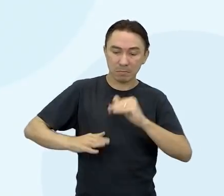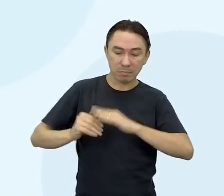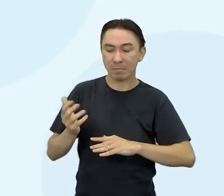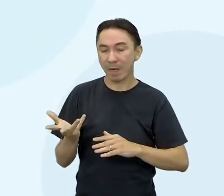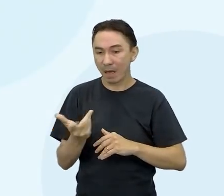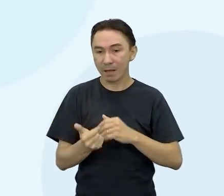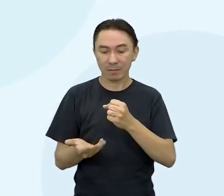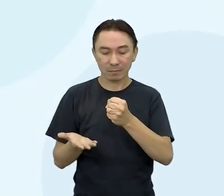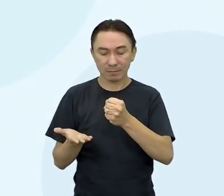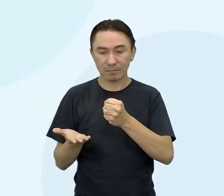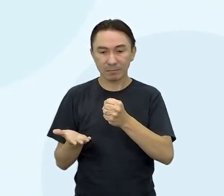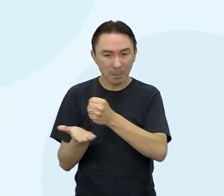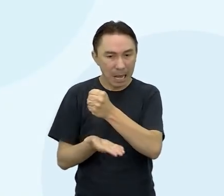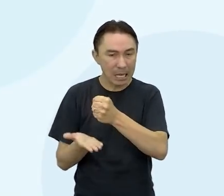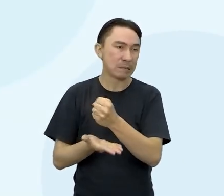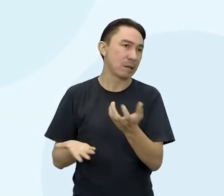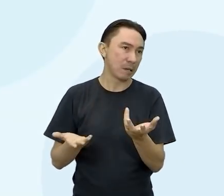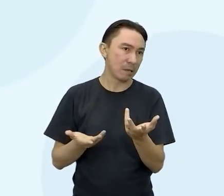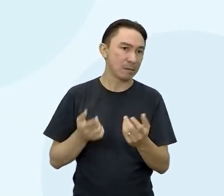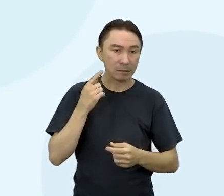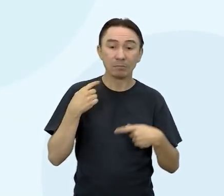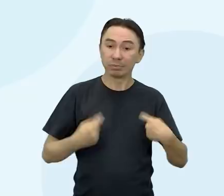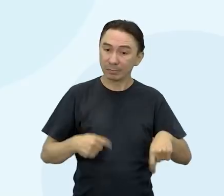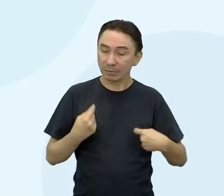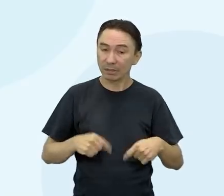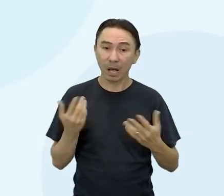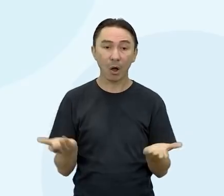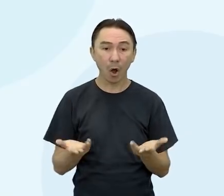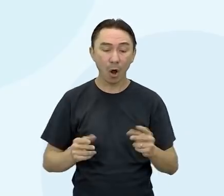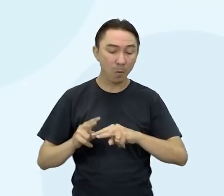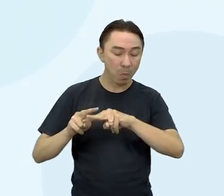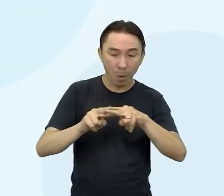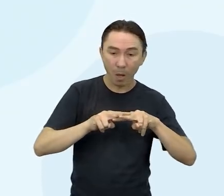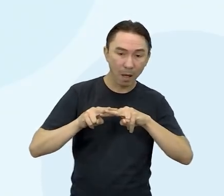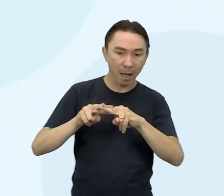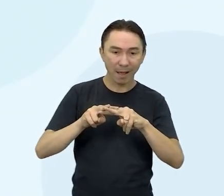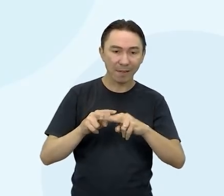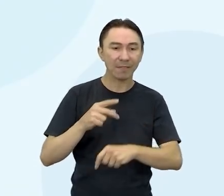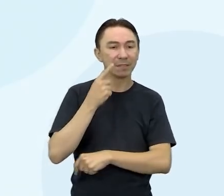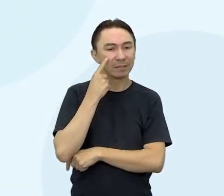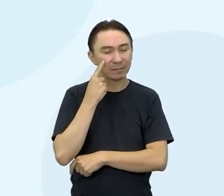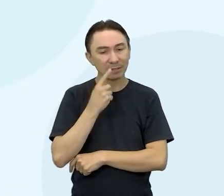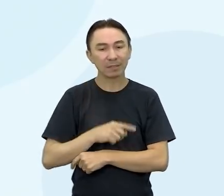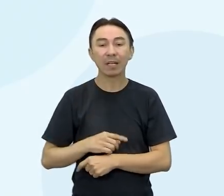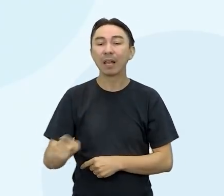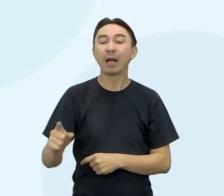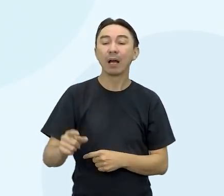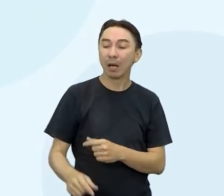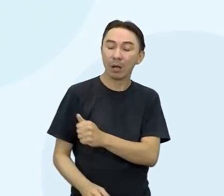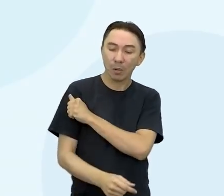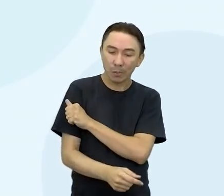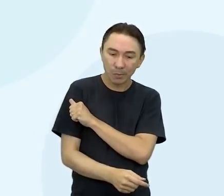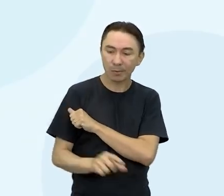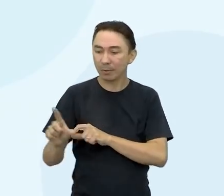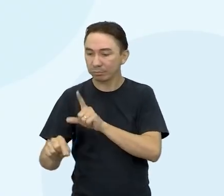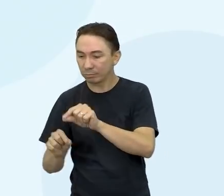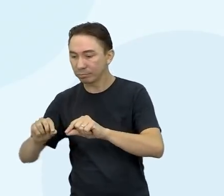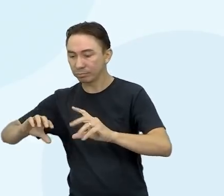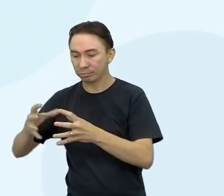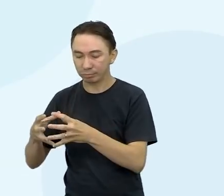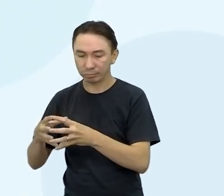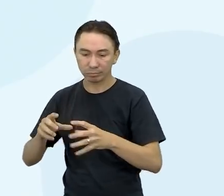precisam entrar nessa recuperação, e faça um agrupamento aí desses estudantes por níveis